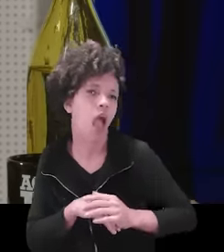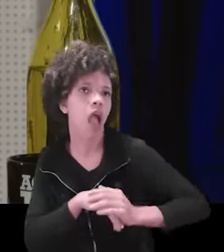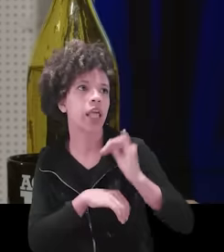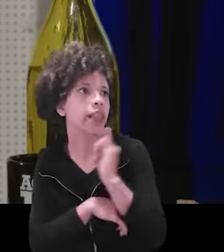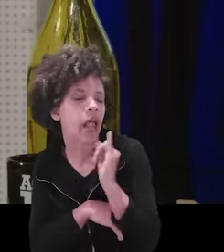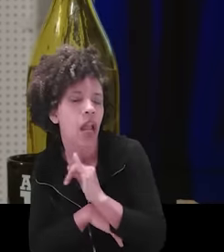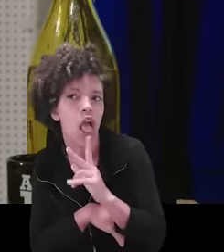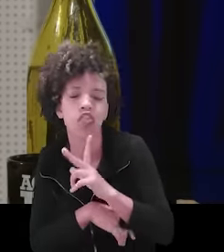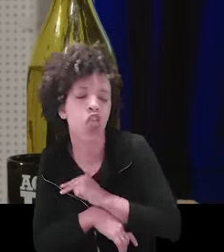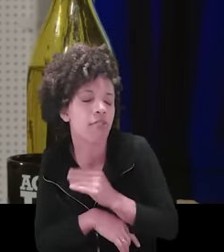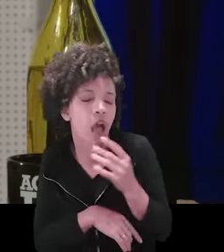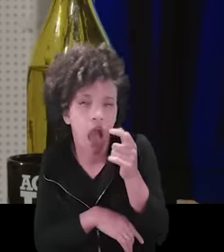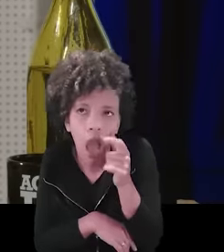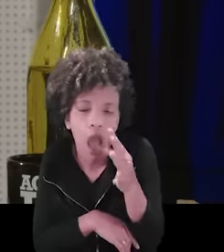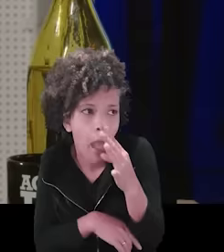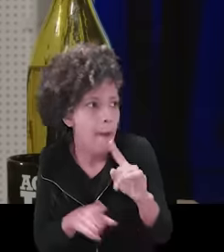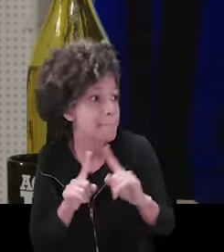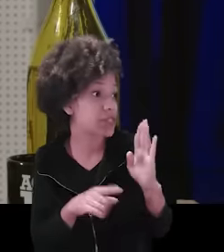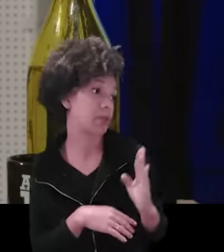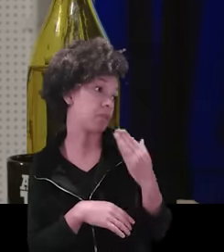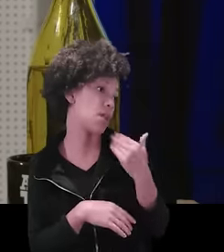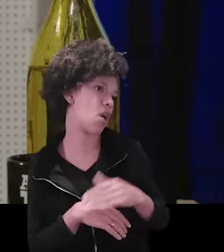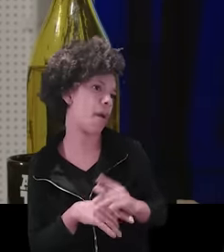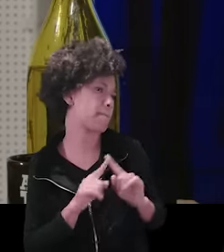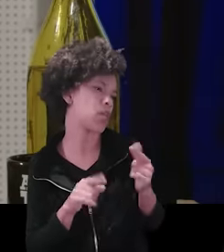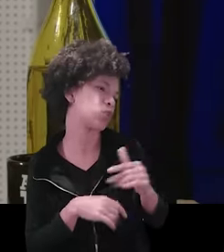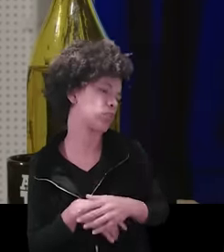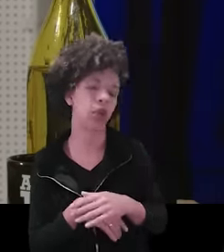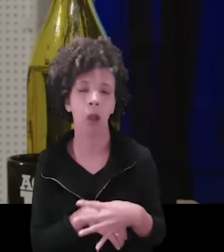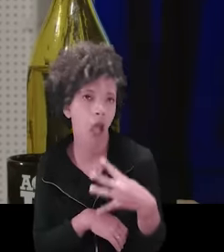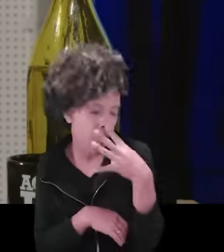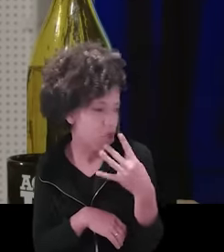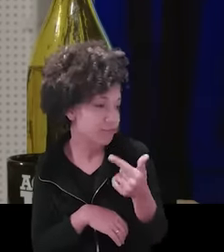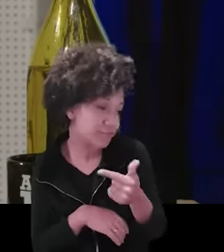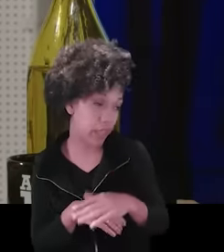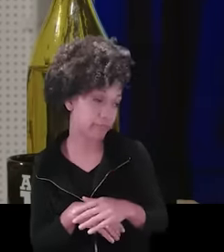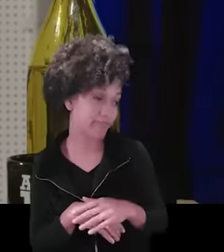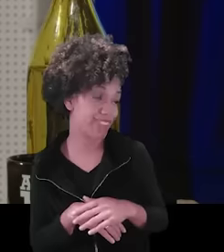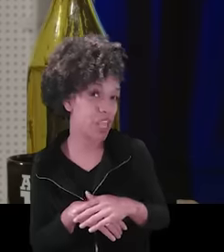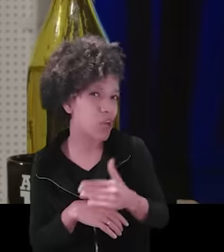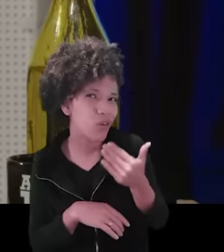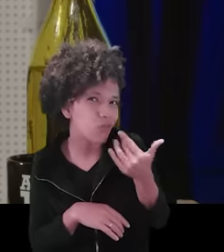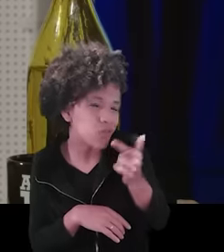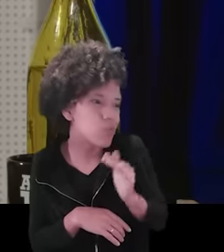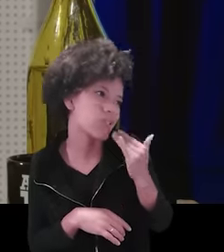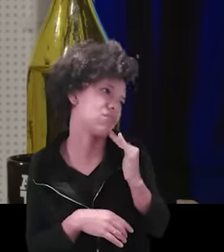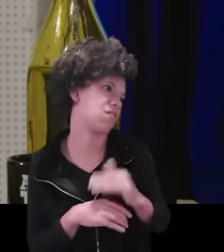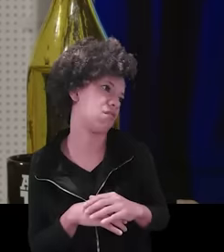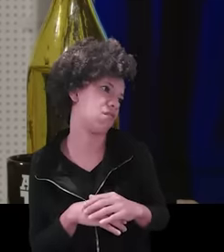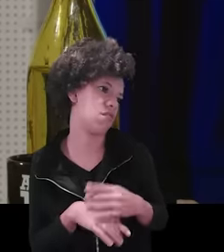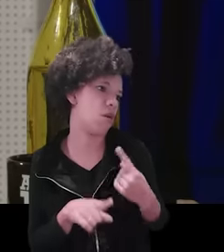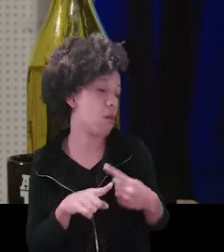sei lá e italiano fez o ar só que o brasileiro fez melhor e não tem esse o house sabe eu não consigo entender